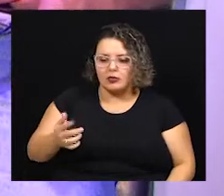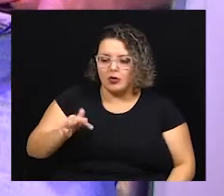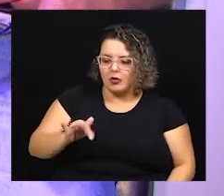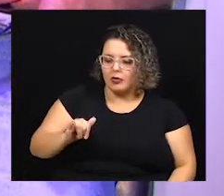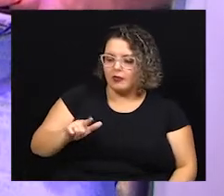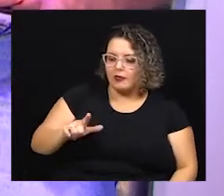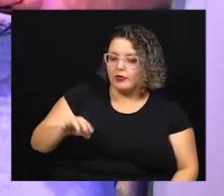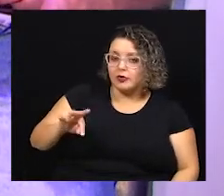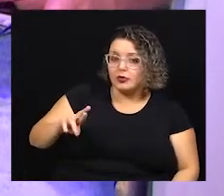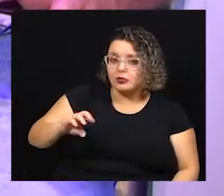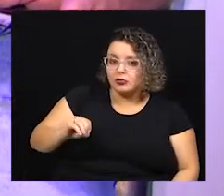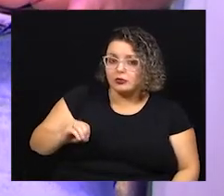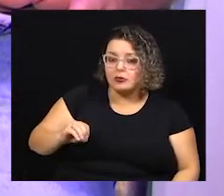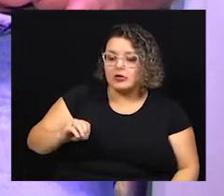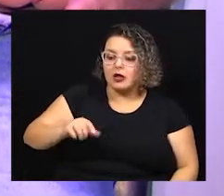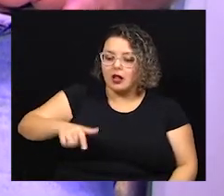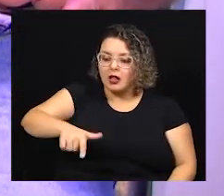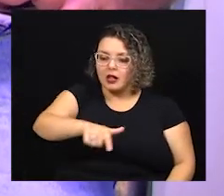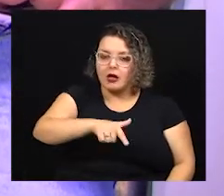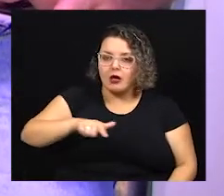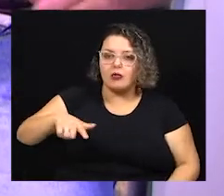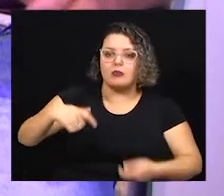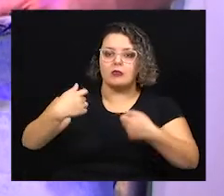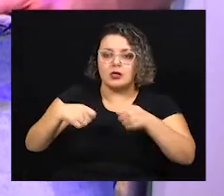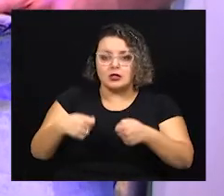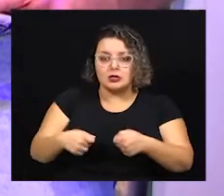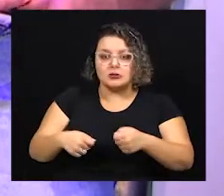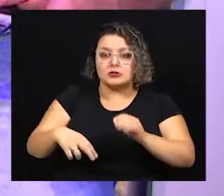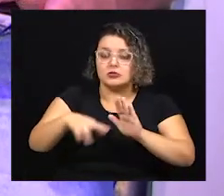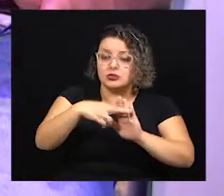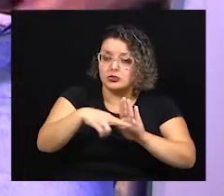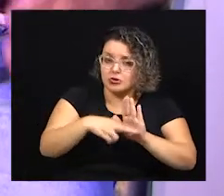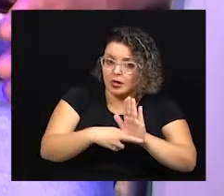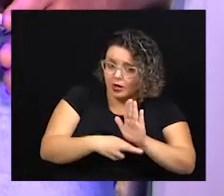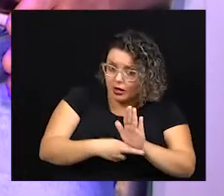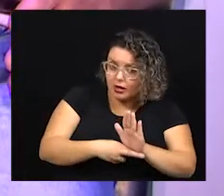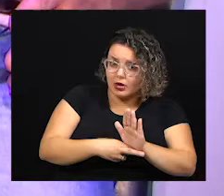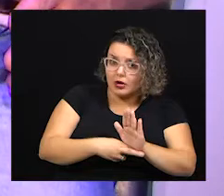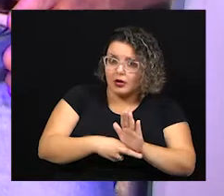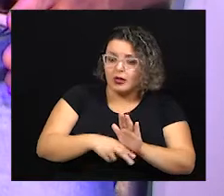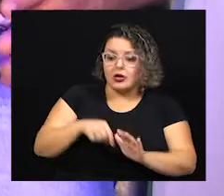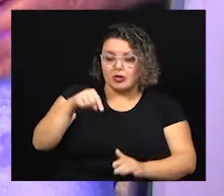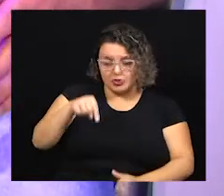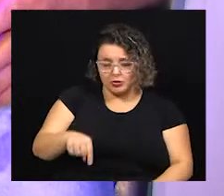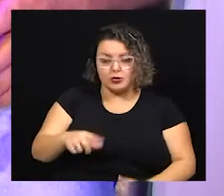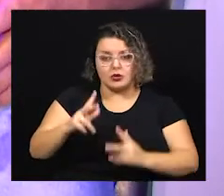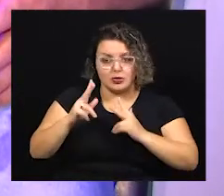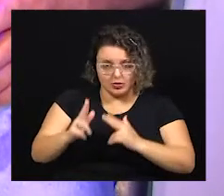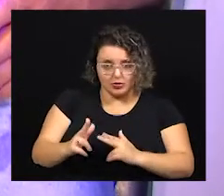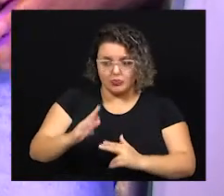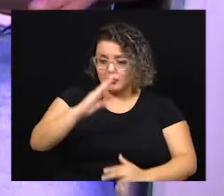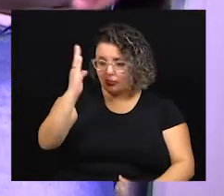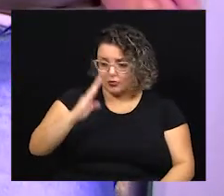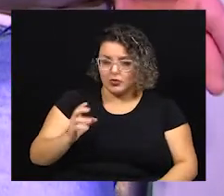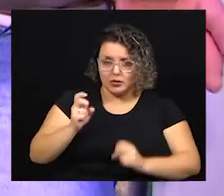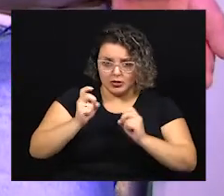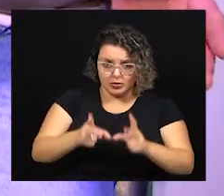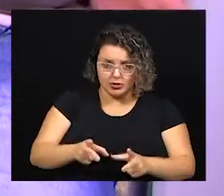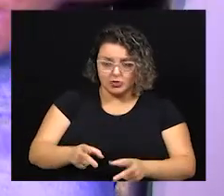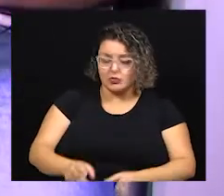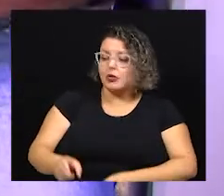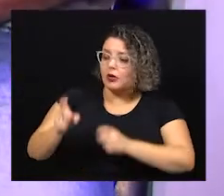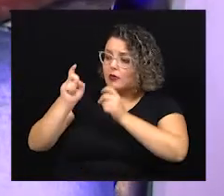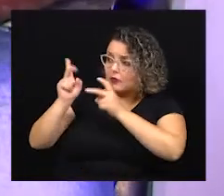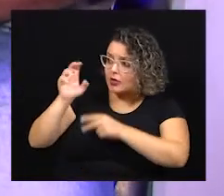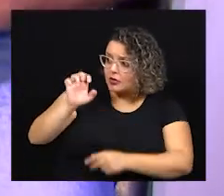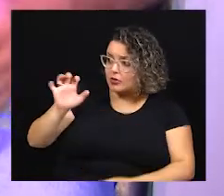para lago. Tá? A gente precisa de algumas regras, que o mesmo filtro que é vendido no Brasil, ele é vendido na Europa, e